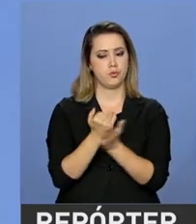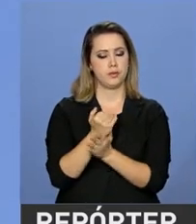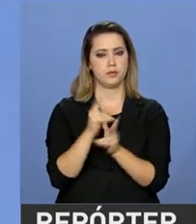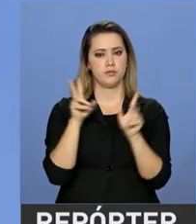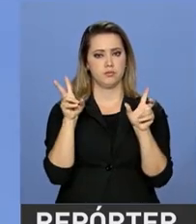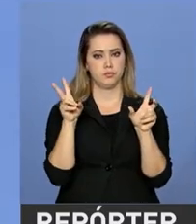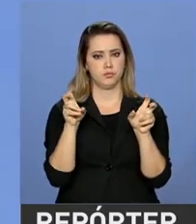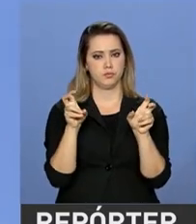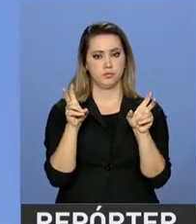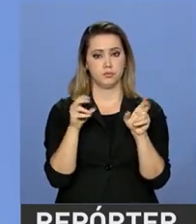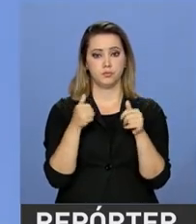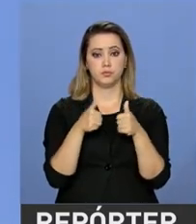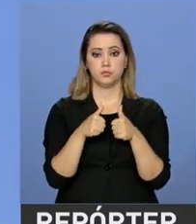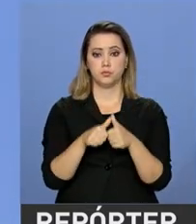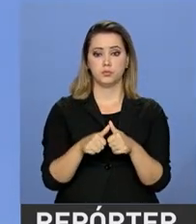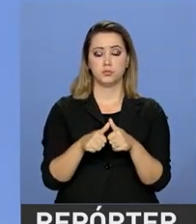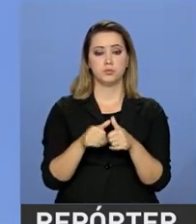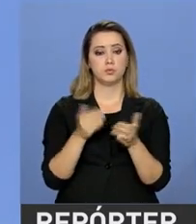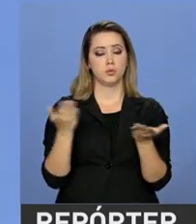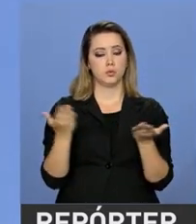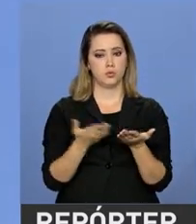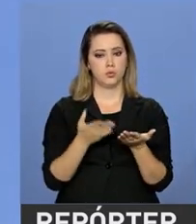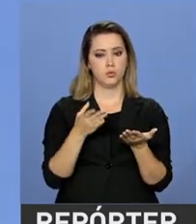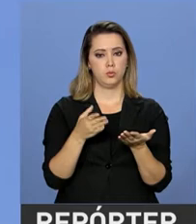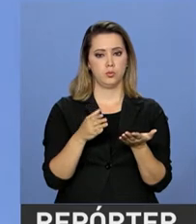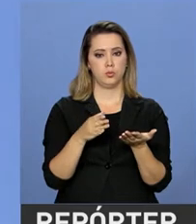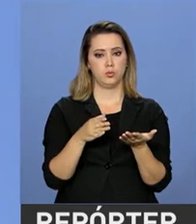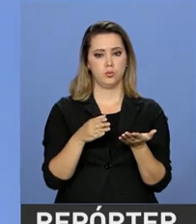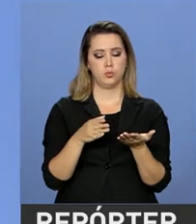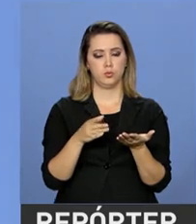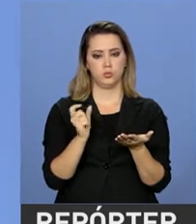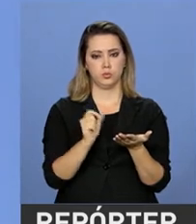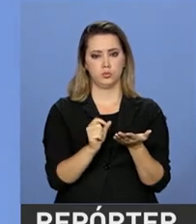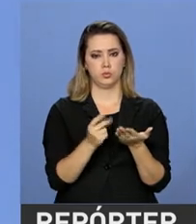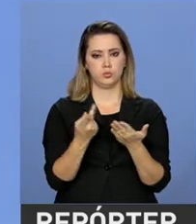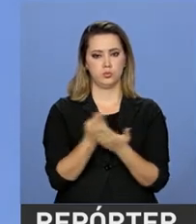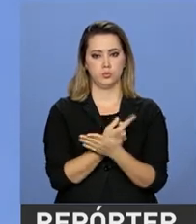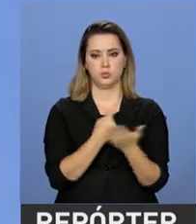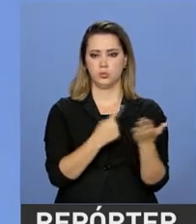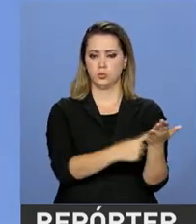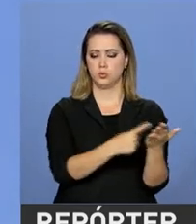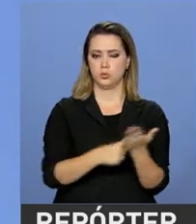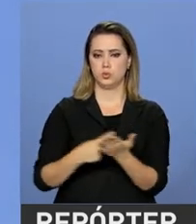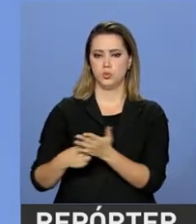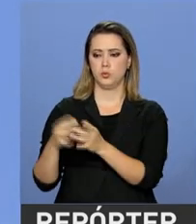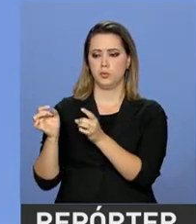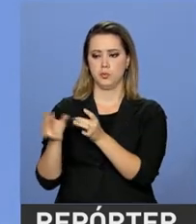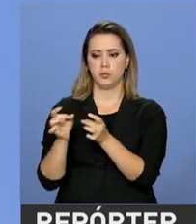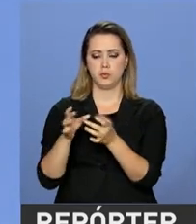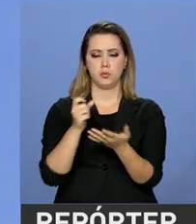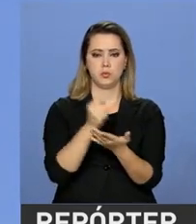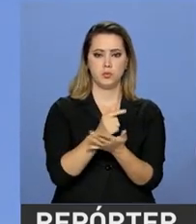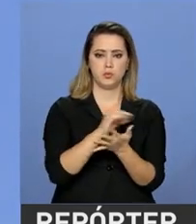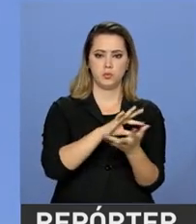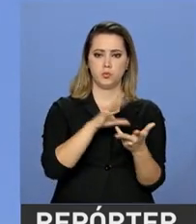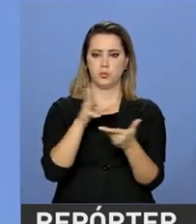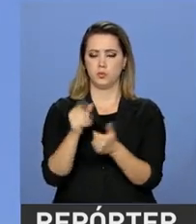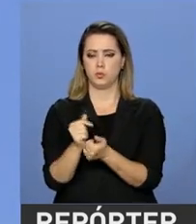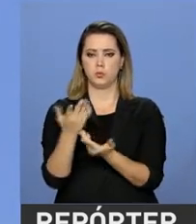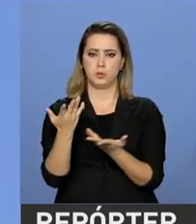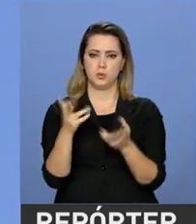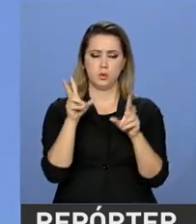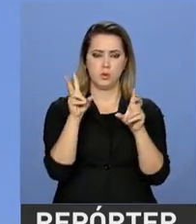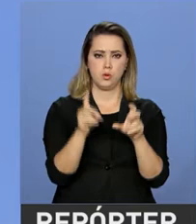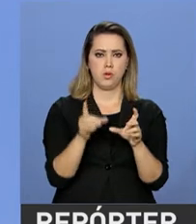que estão na pauta dos acordos de comércio num momento como o